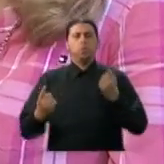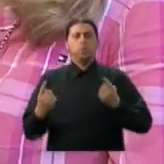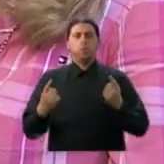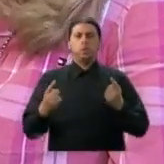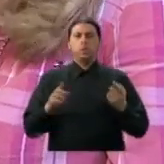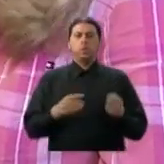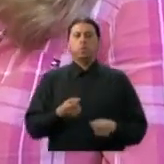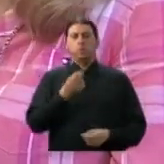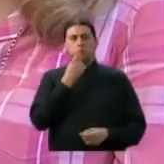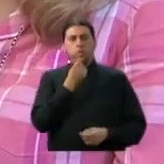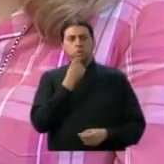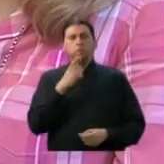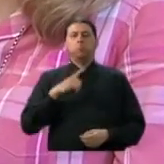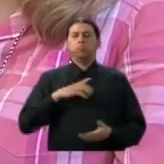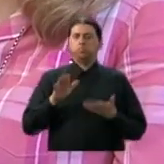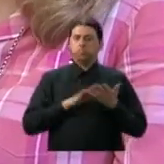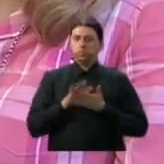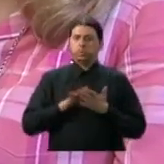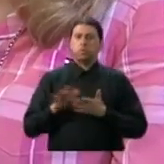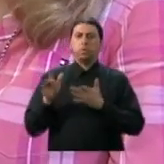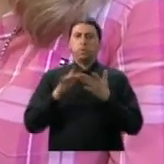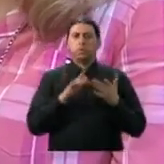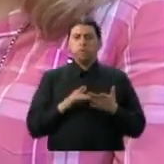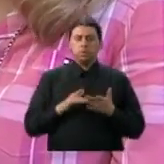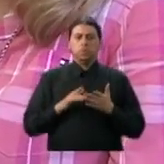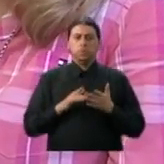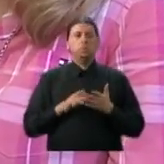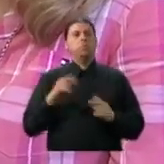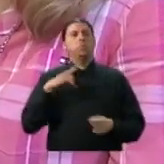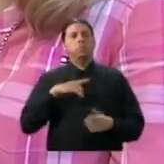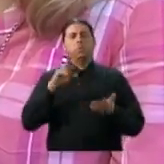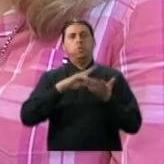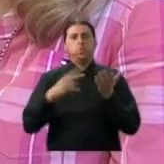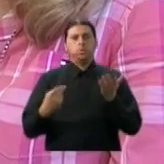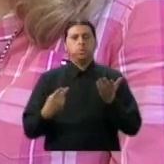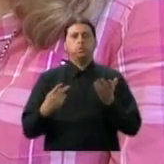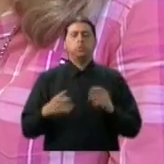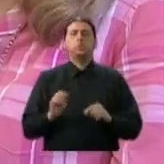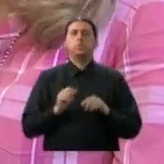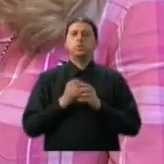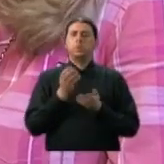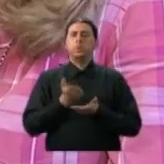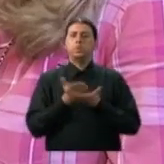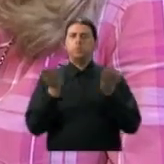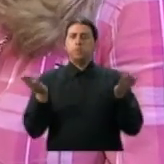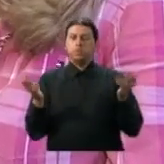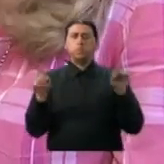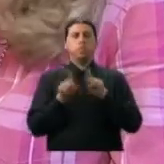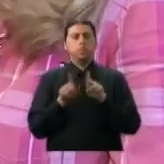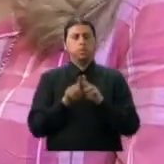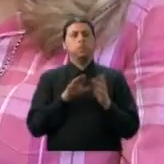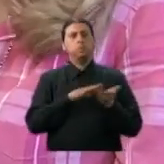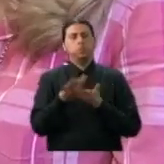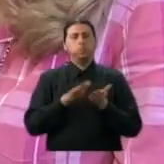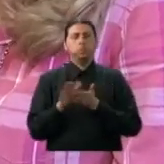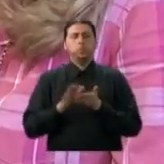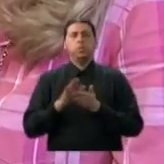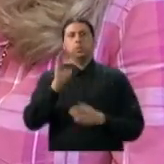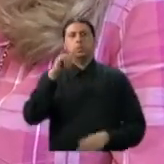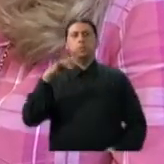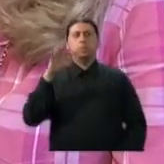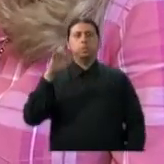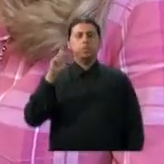crianças que não foram receber a vacina entrem em contato com o vírus vacinal no meio ambiente e